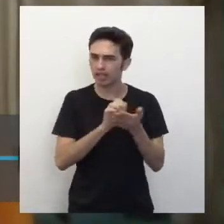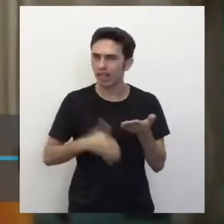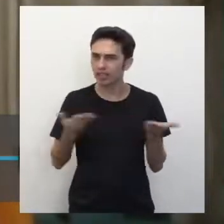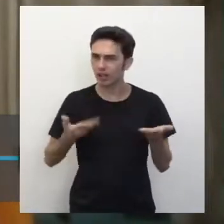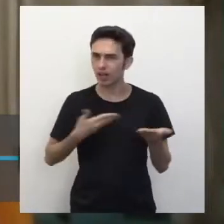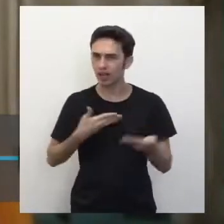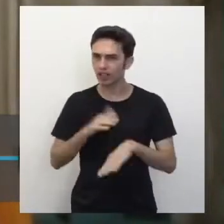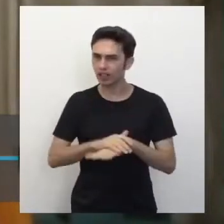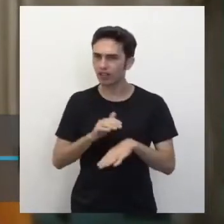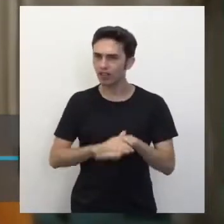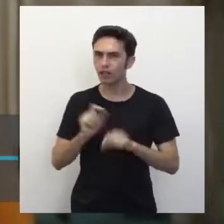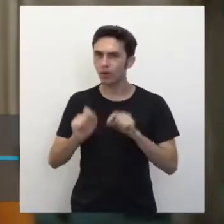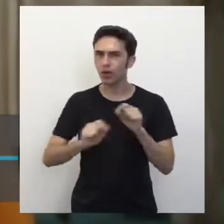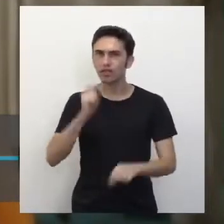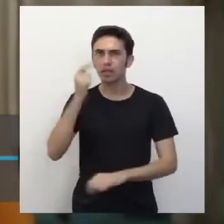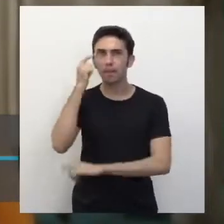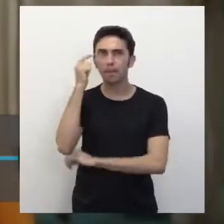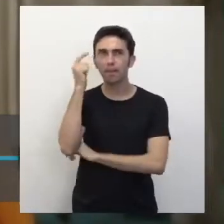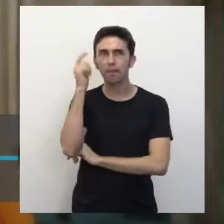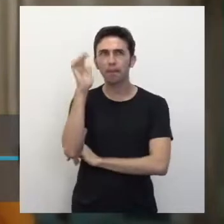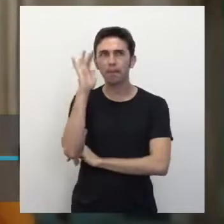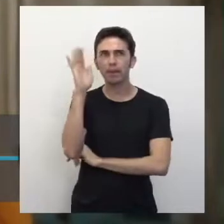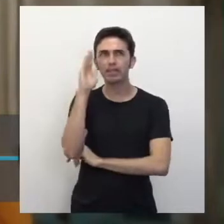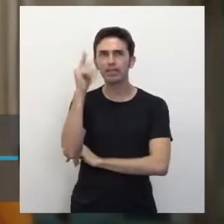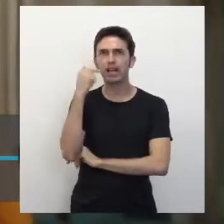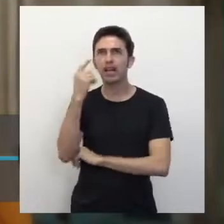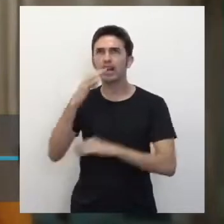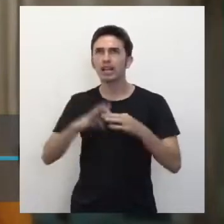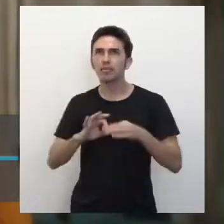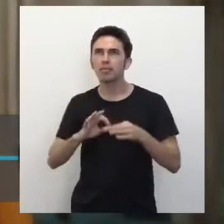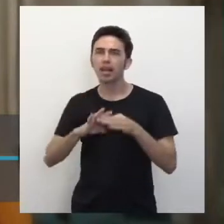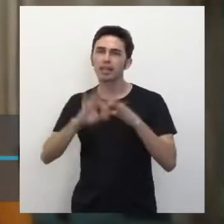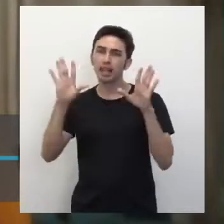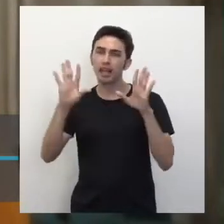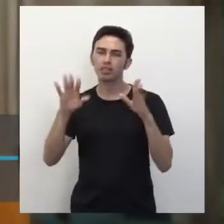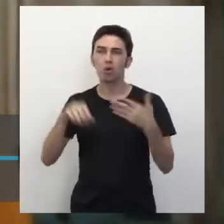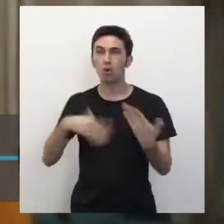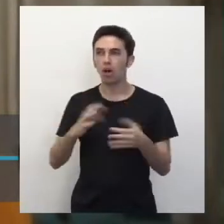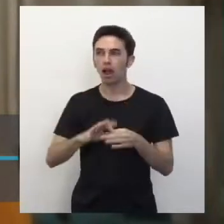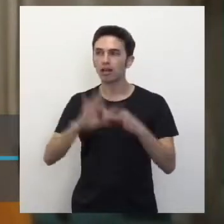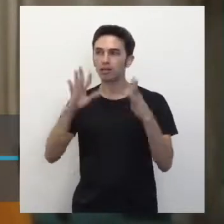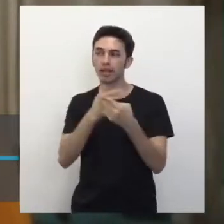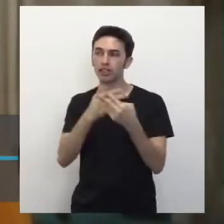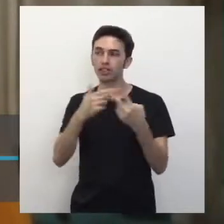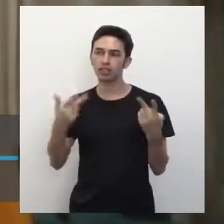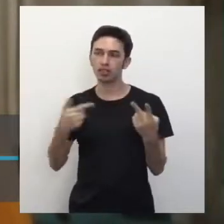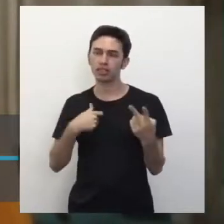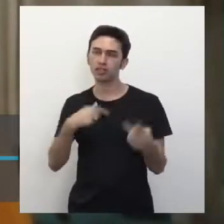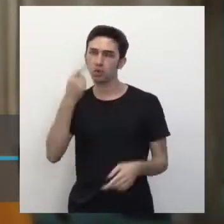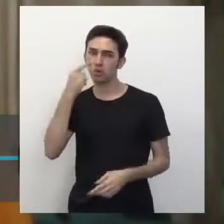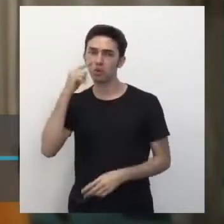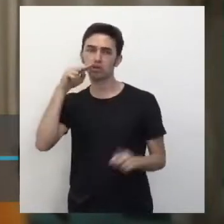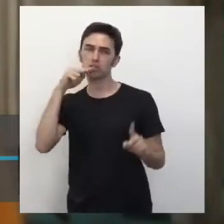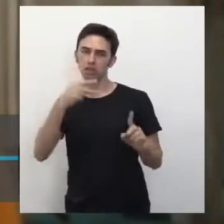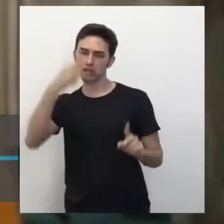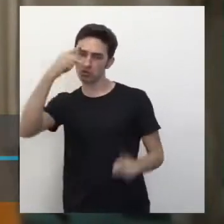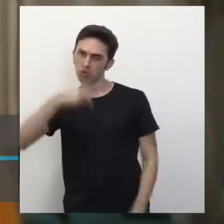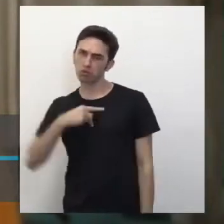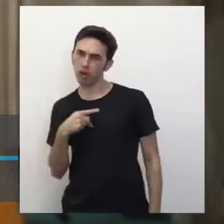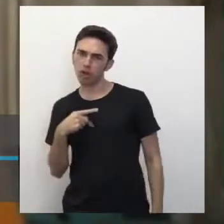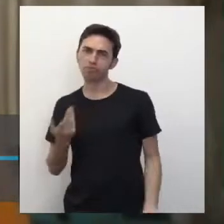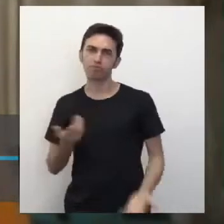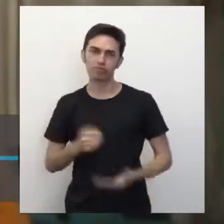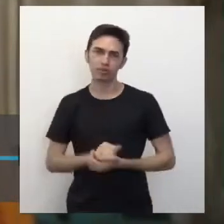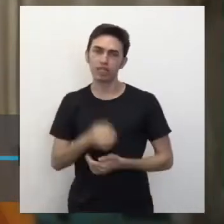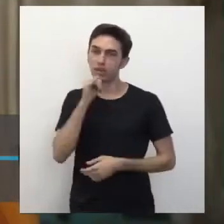agora foi o de pensar a liberdade ou as liberdades de um ponto de vista bastante individual. Será que eu